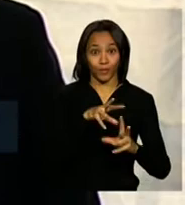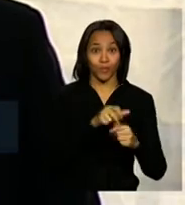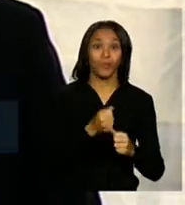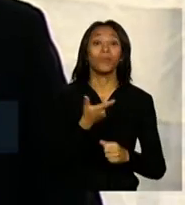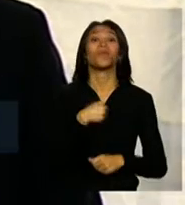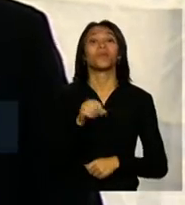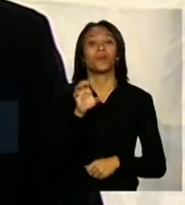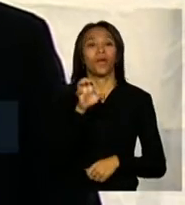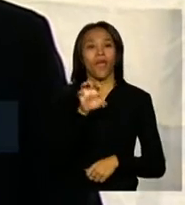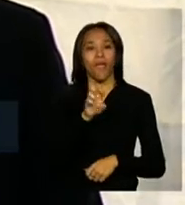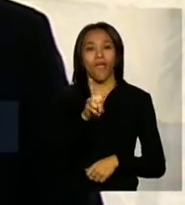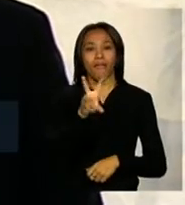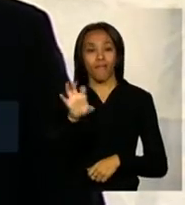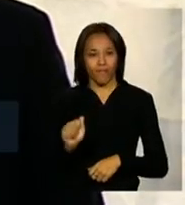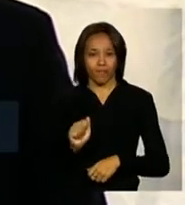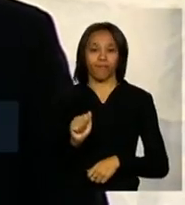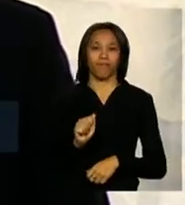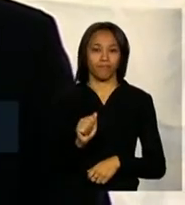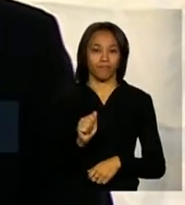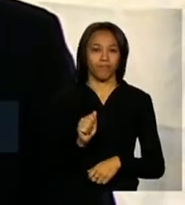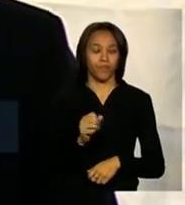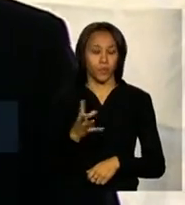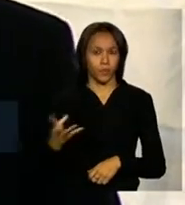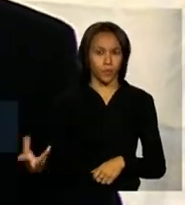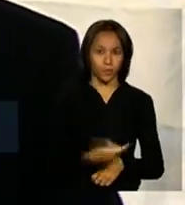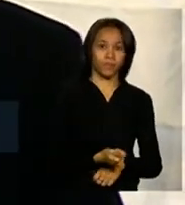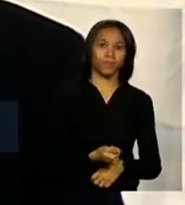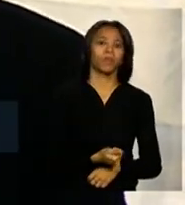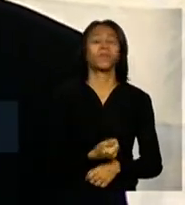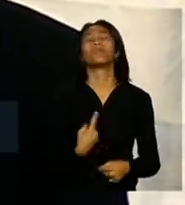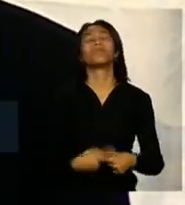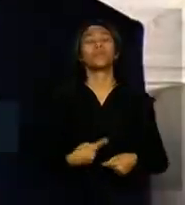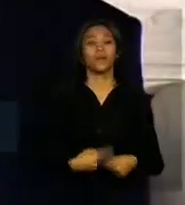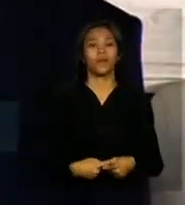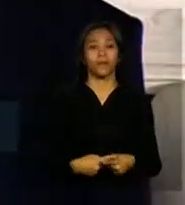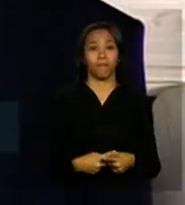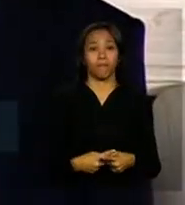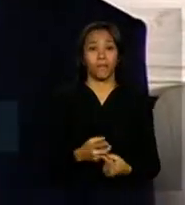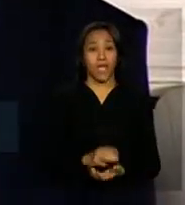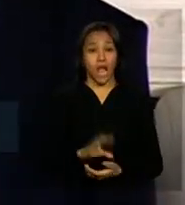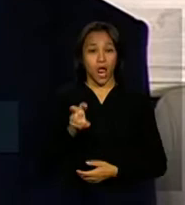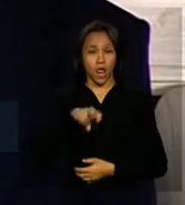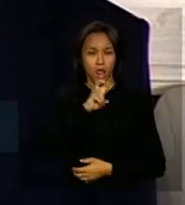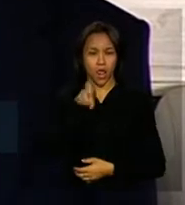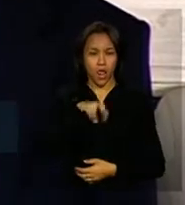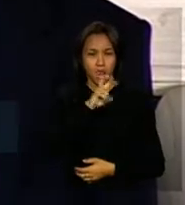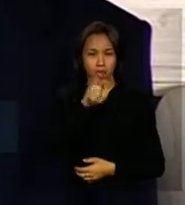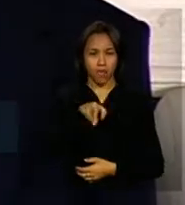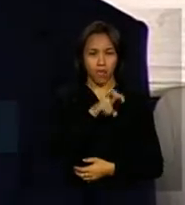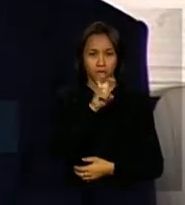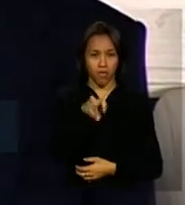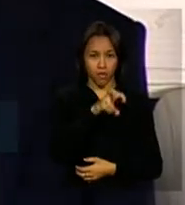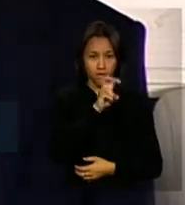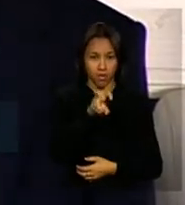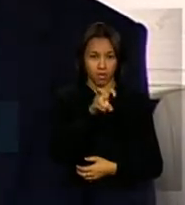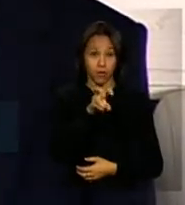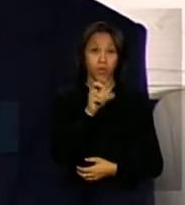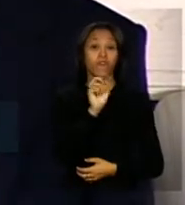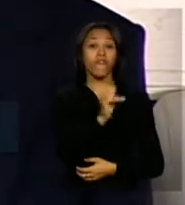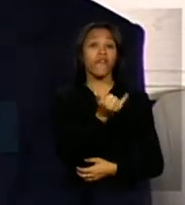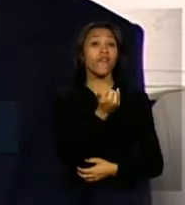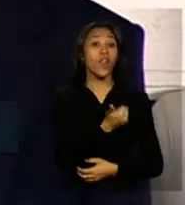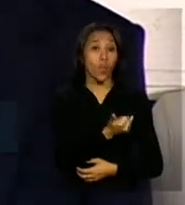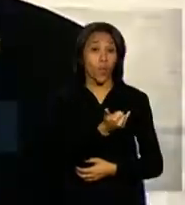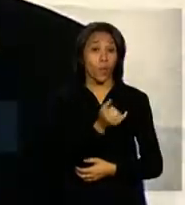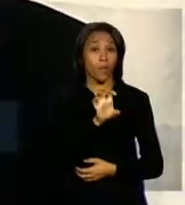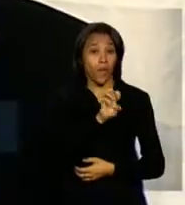de maneira sorrateira porque a Serpente no paraíso diz para